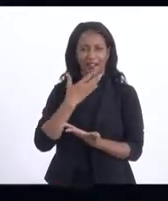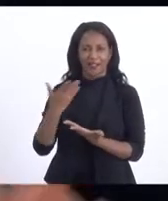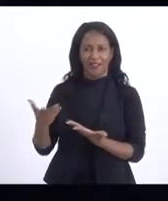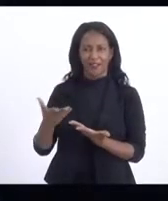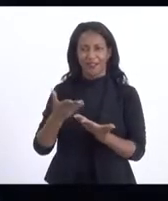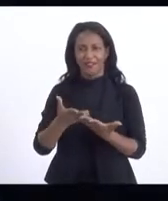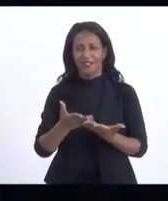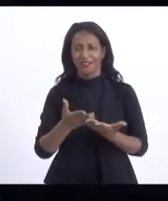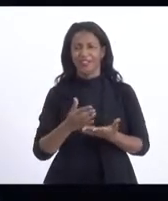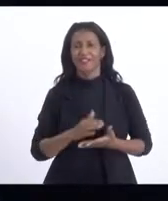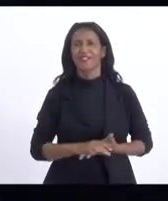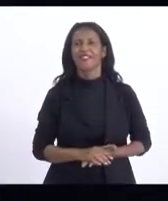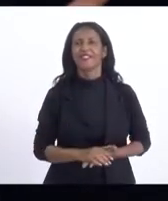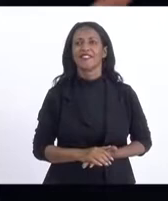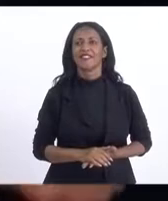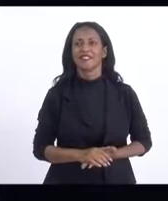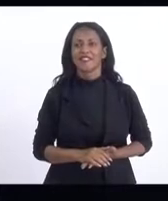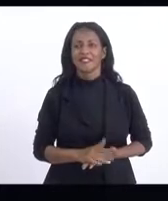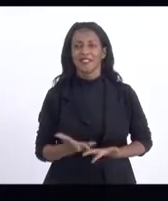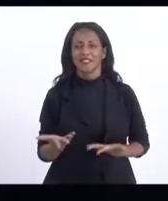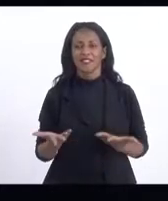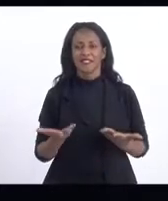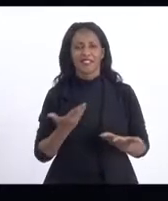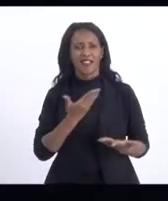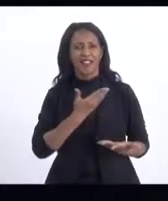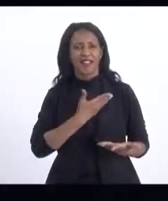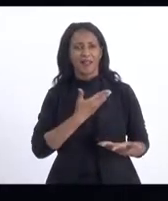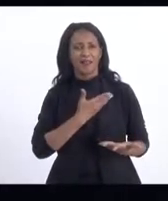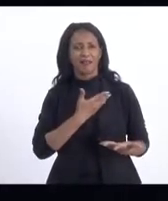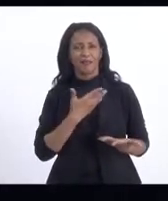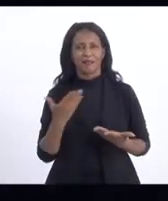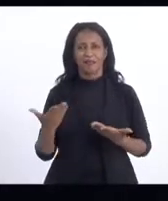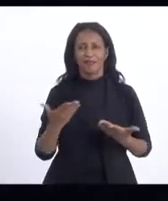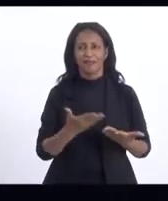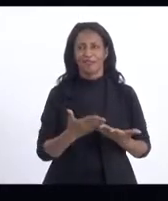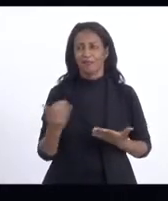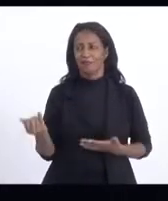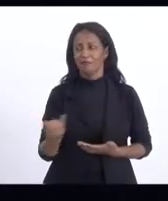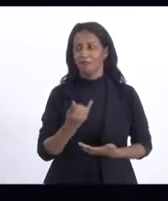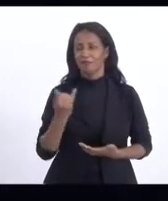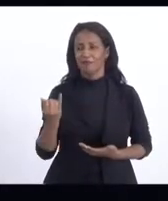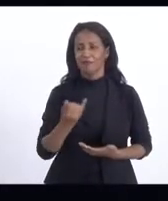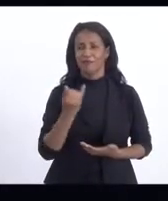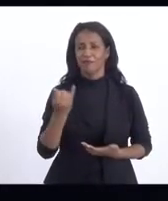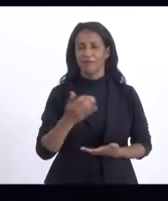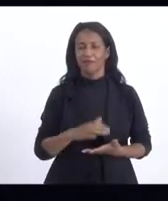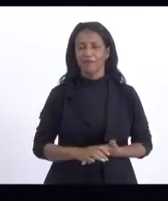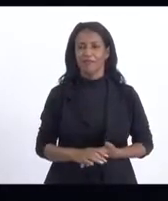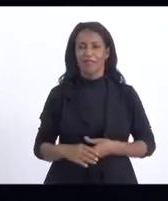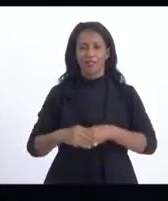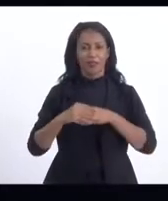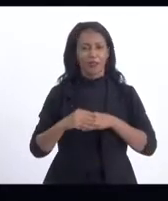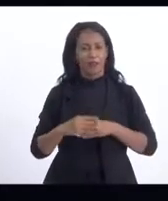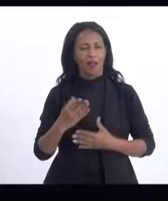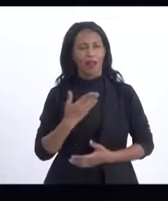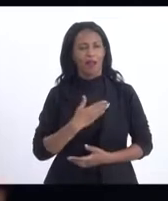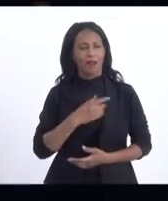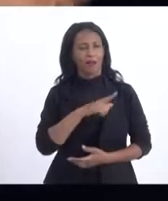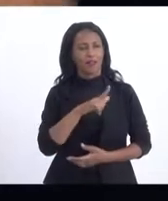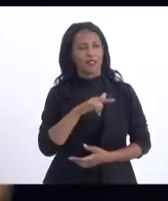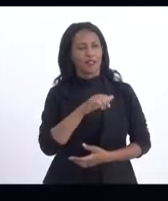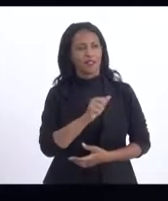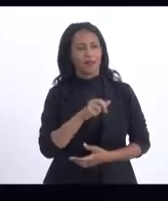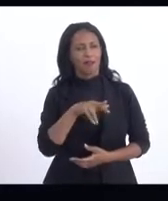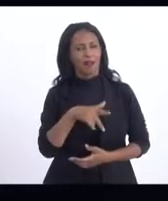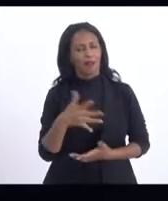realmente nos inspira e nos anima nessa hora. Isso é muito importante para nós. Queria cumprimentar meu amigo Zé Magno, que